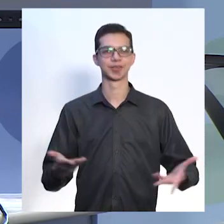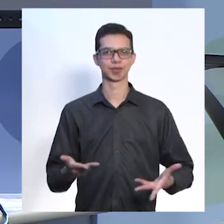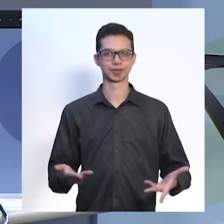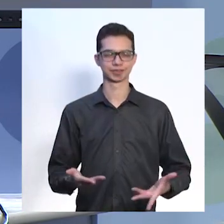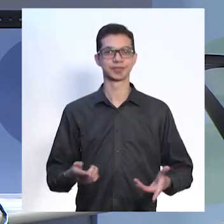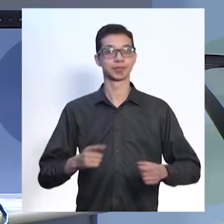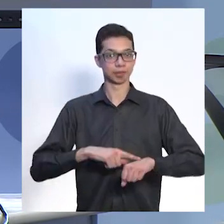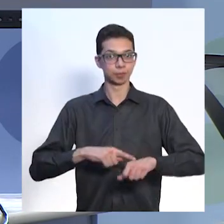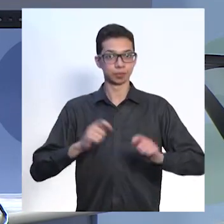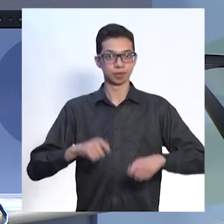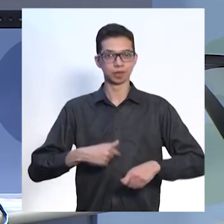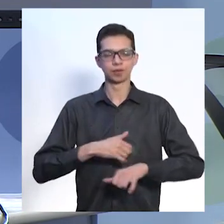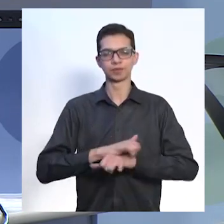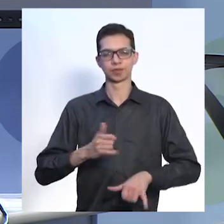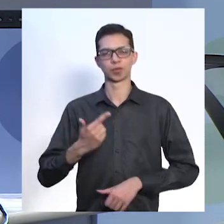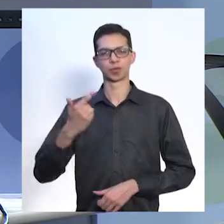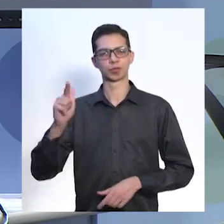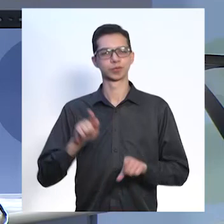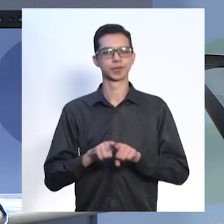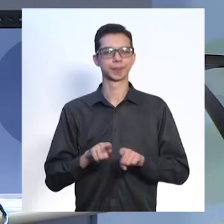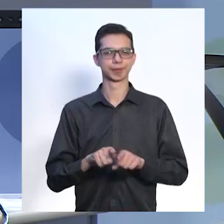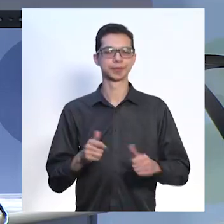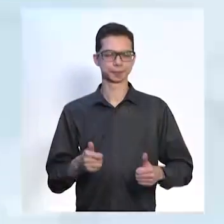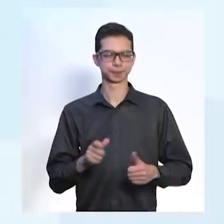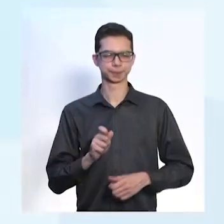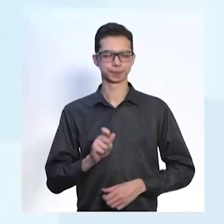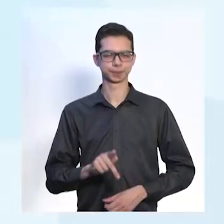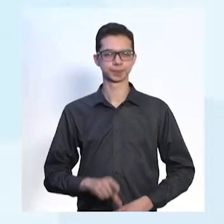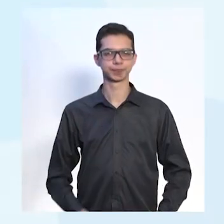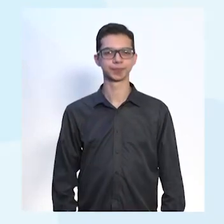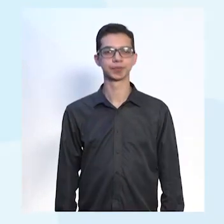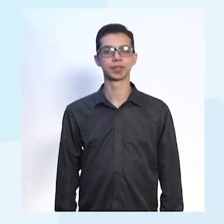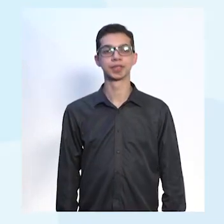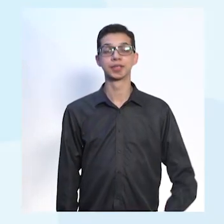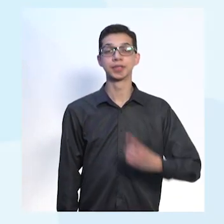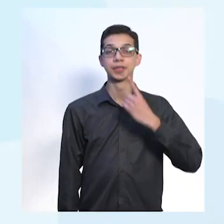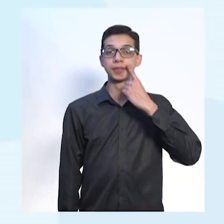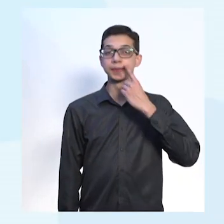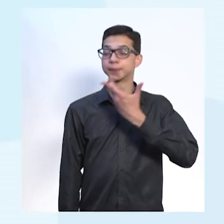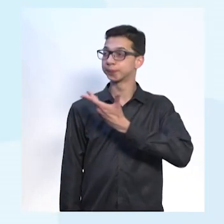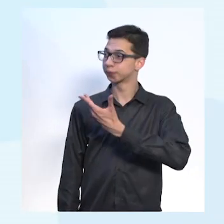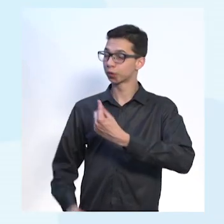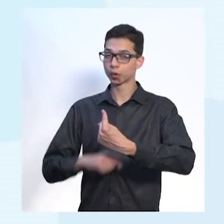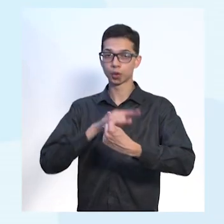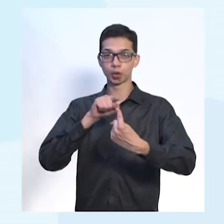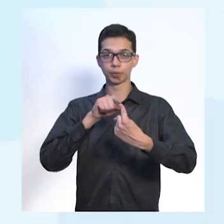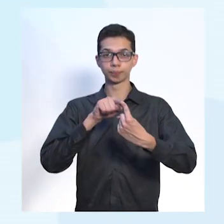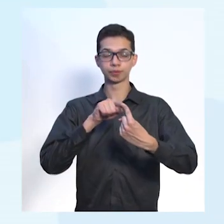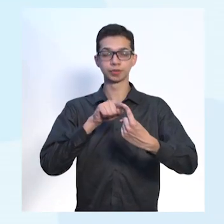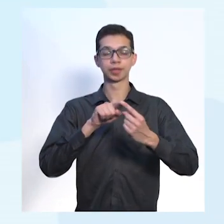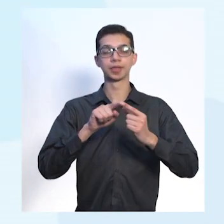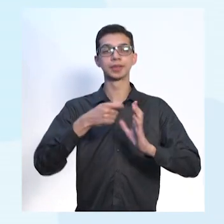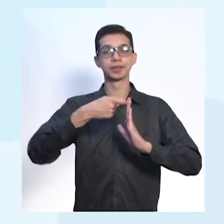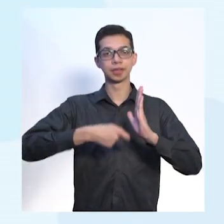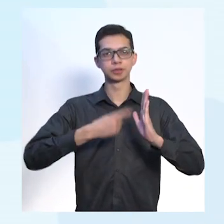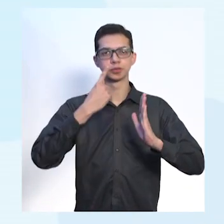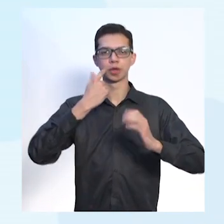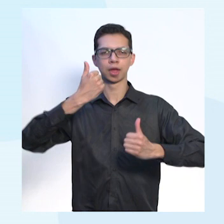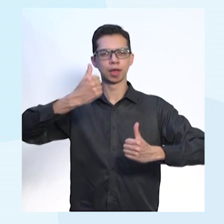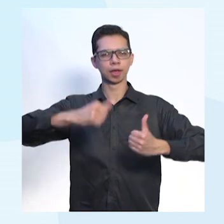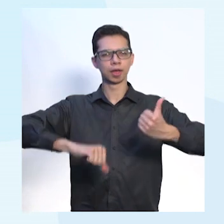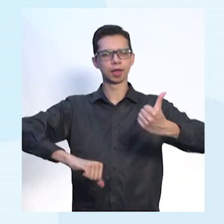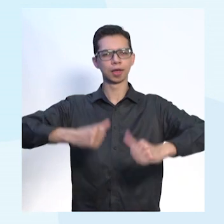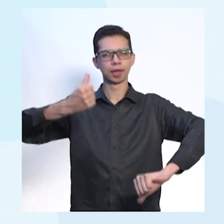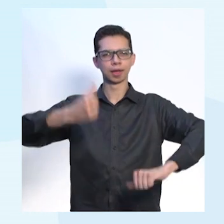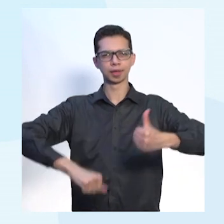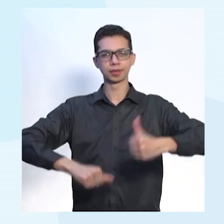lá? Então, objetivos da nossa aula aí na tela. Realizar leitura e análise do texto e retomar características,